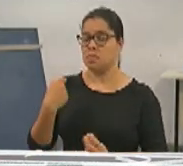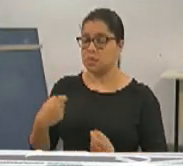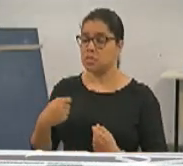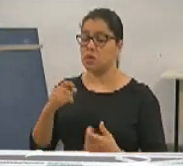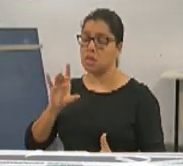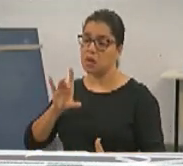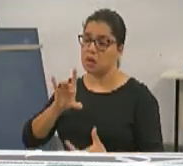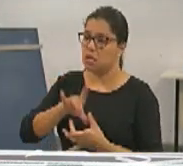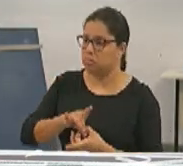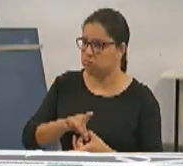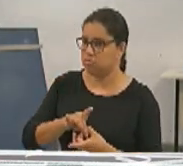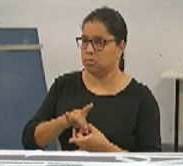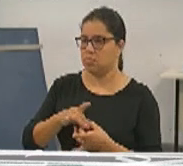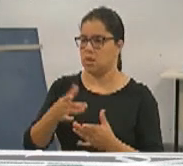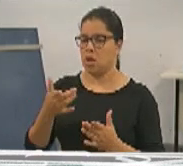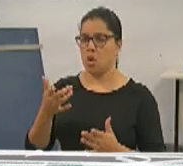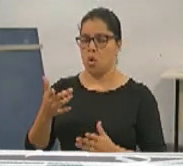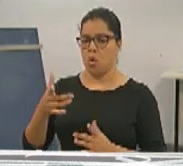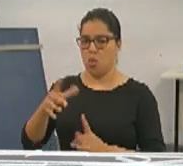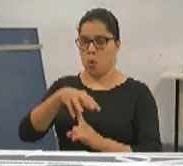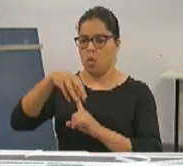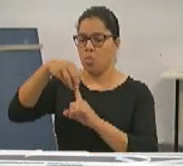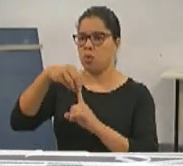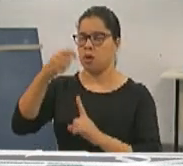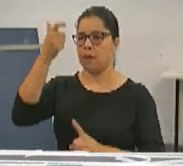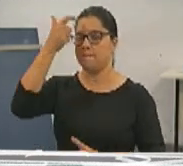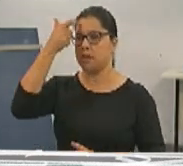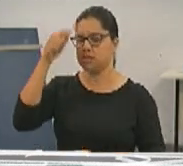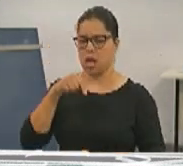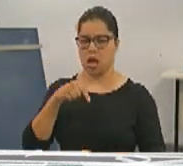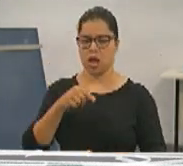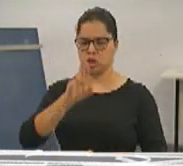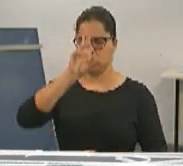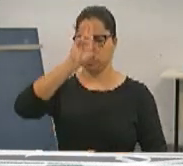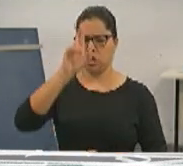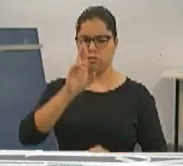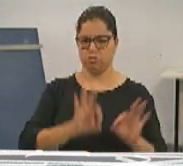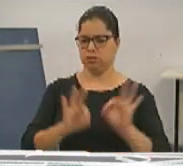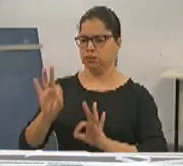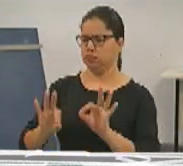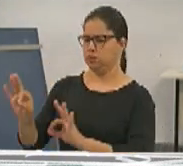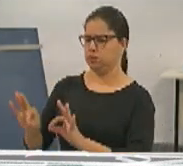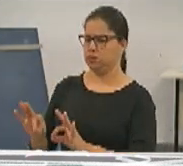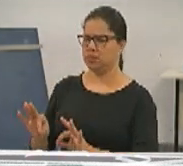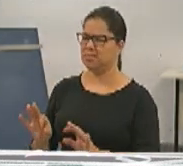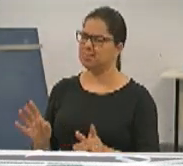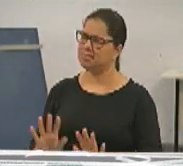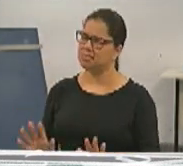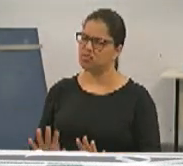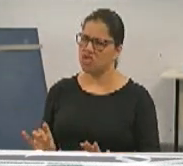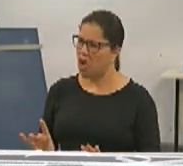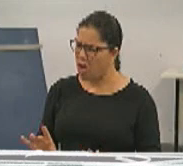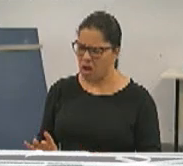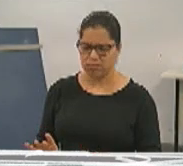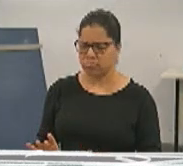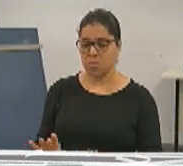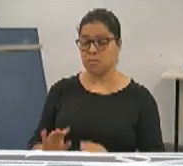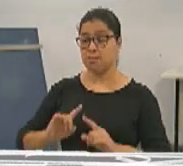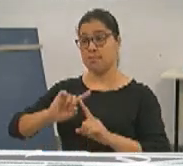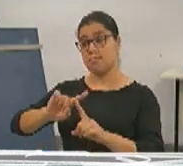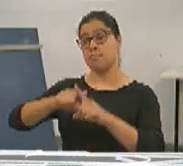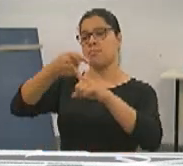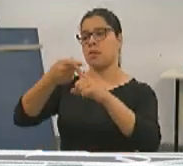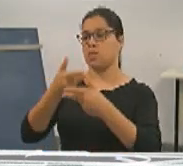candidatura única, somente pensando em distribuição de cargos. A universidade precisa muito mais do que isso. A universidade precisa